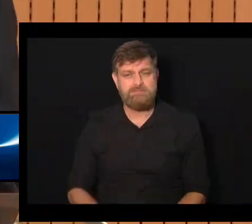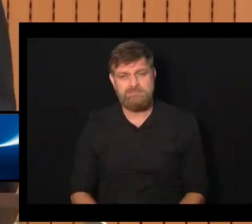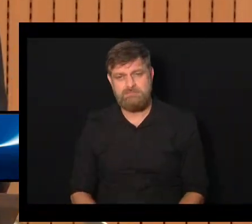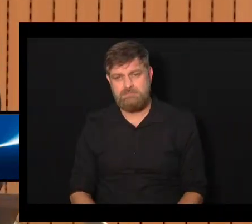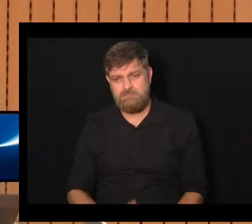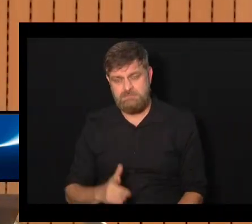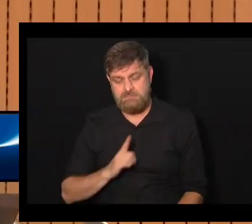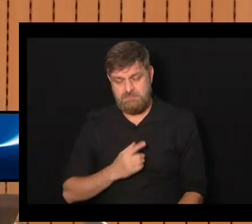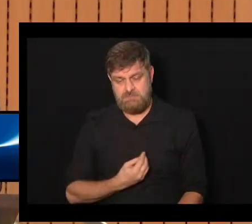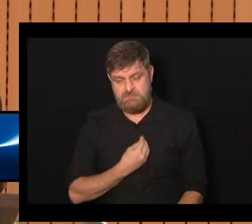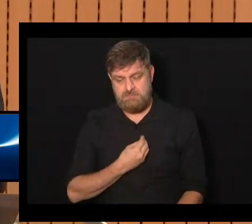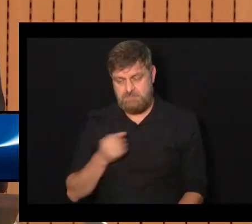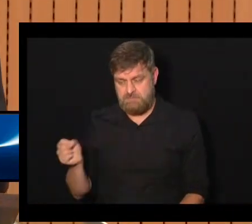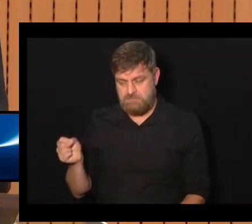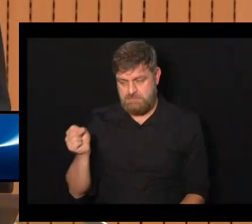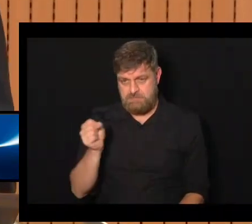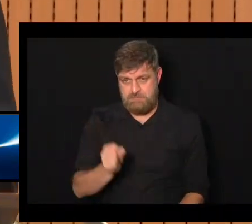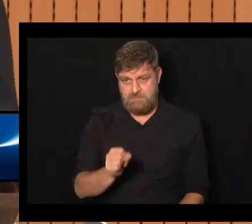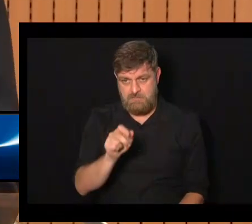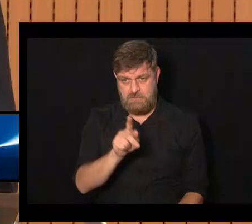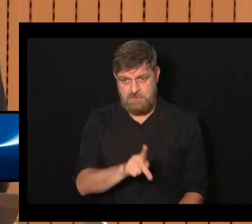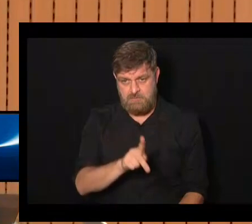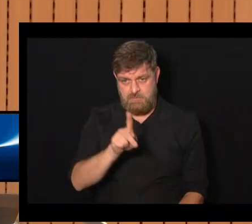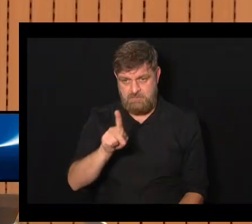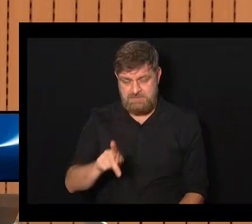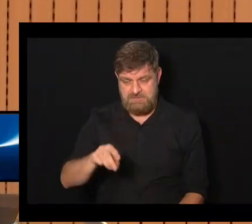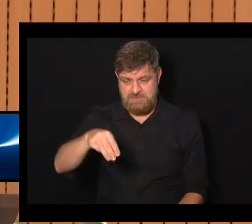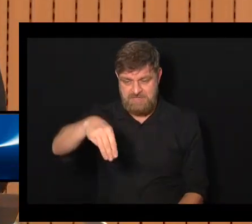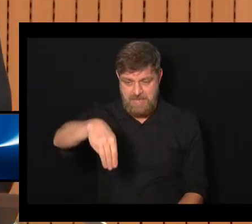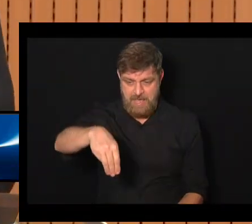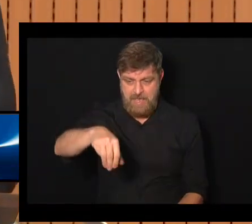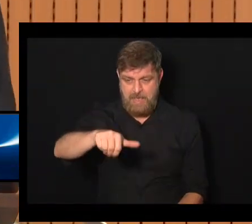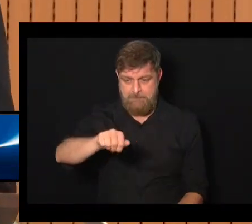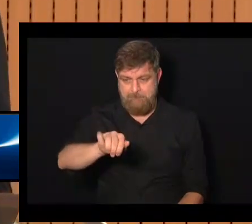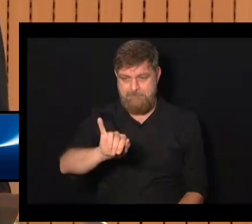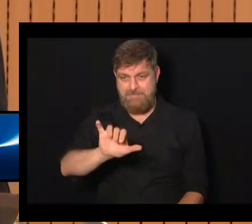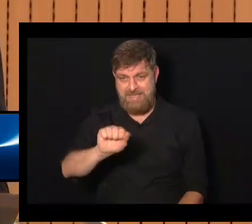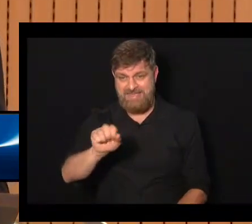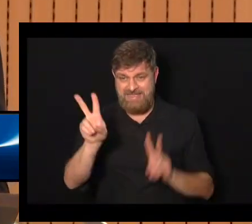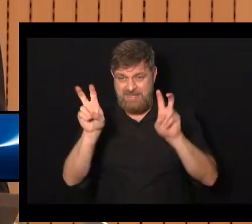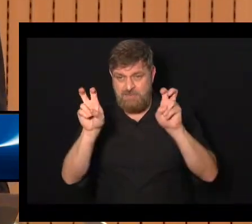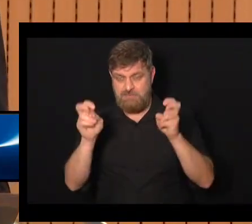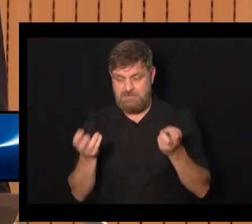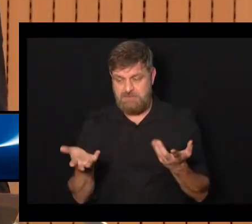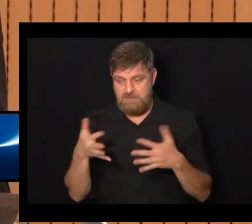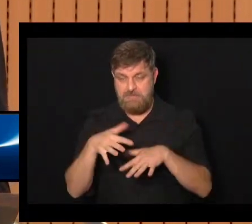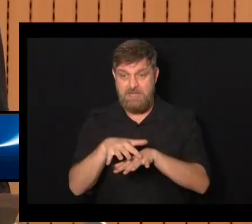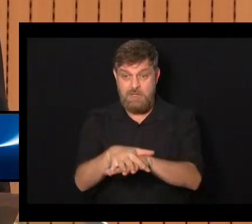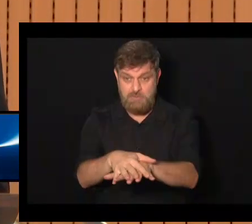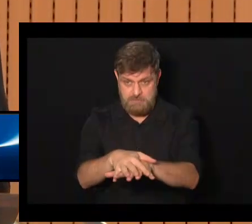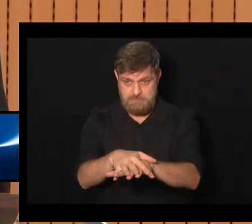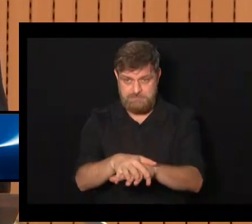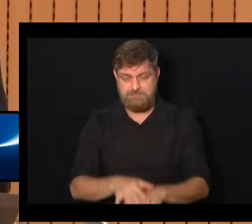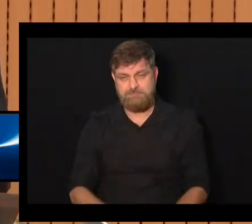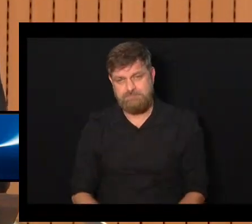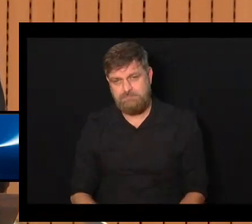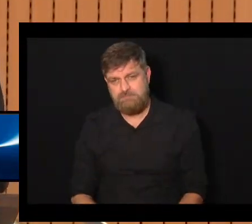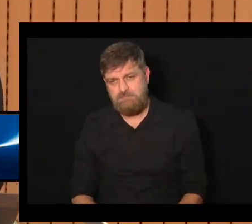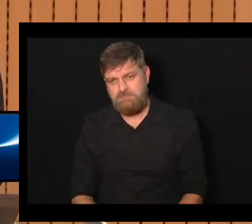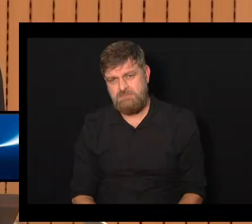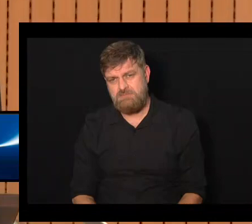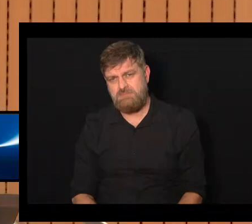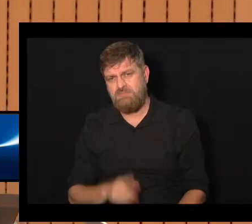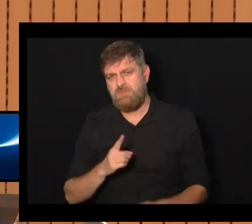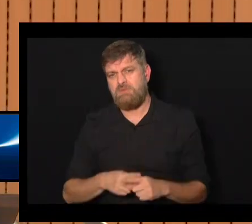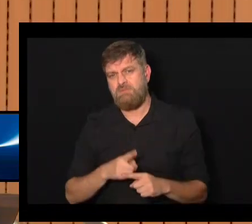a presença do professor Wagner Maia, que vai falar sobre inclusão aqui nessa casa, nesse plenário. Por